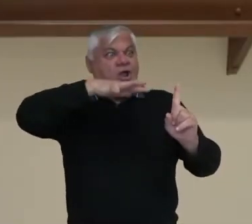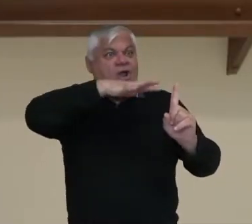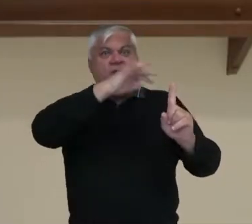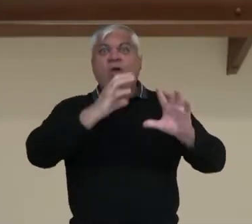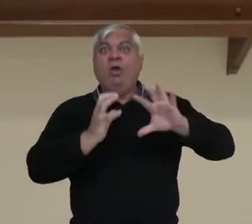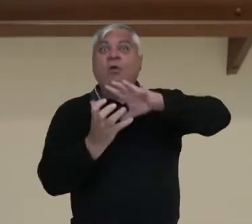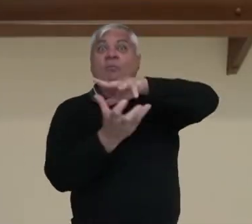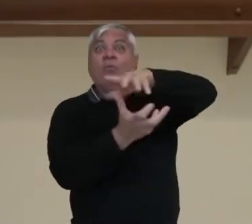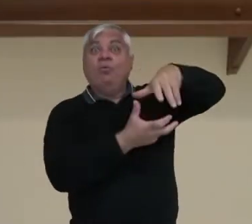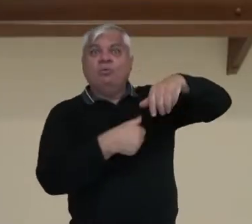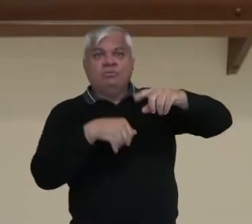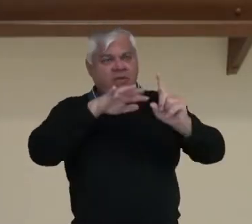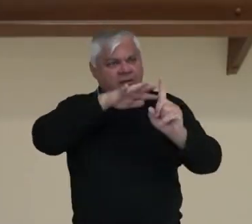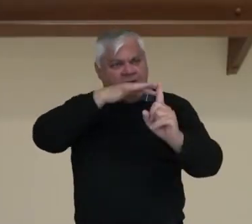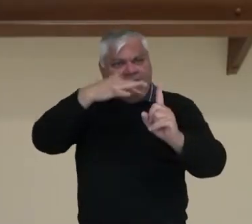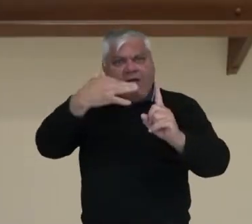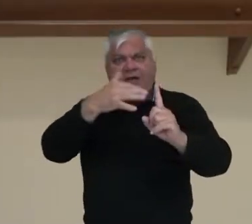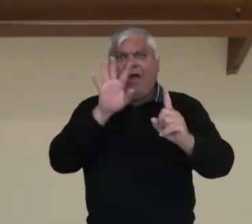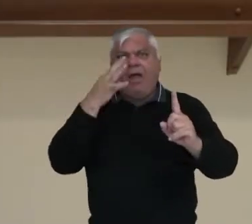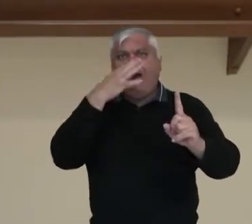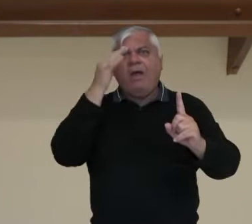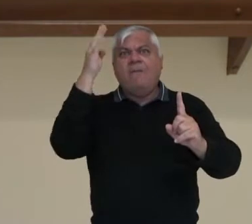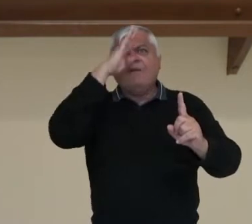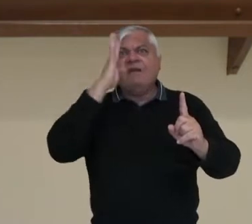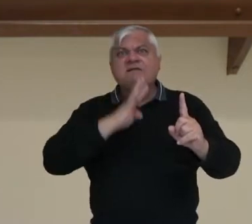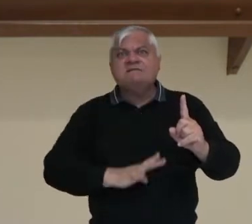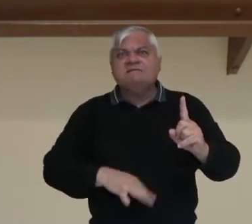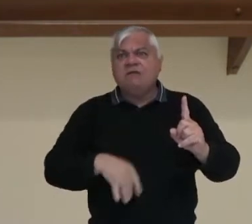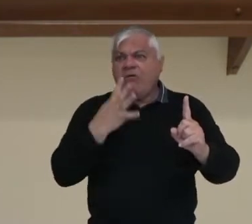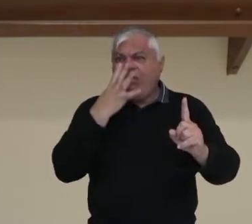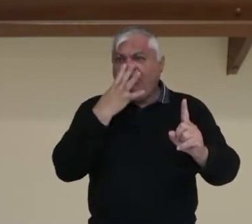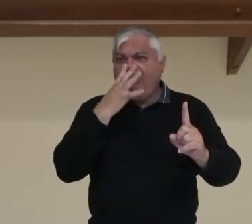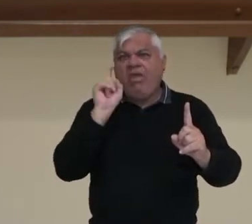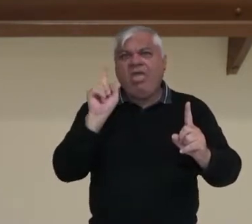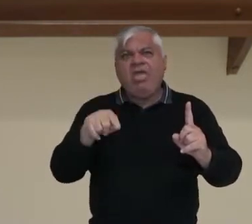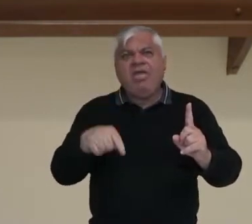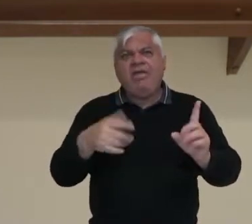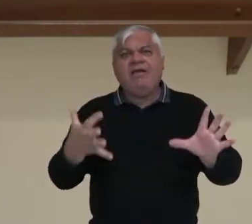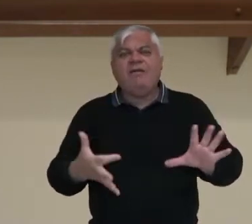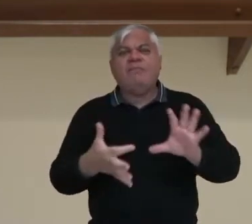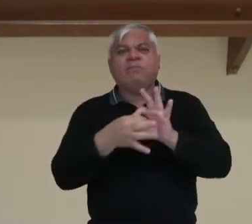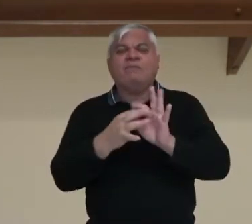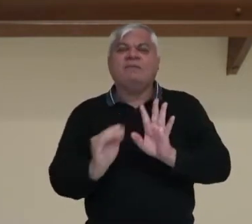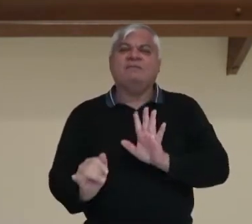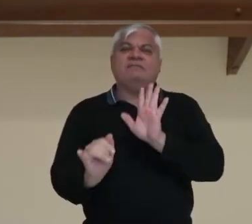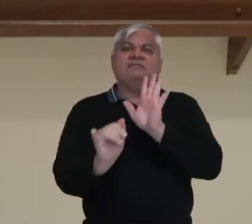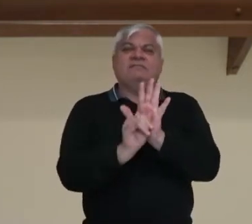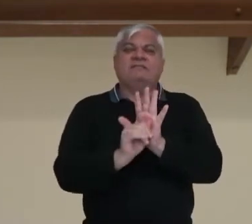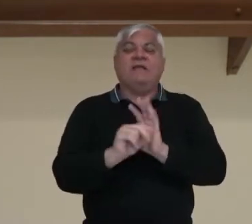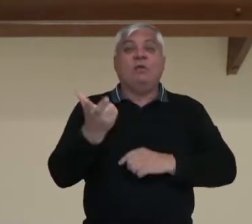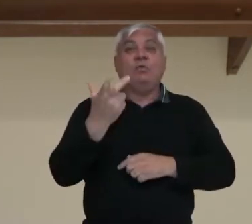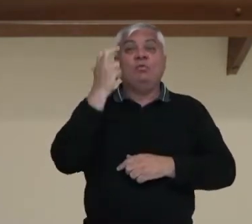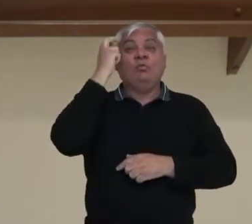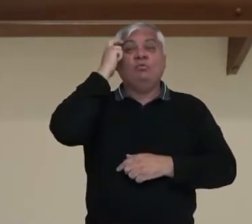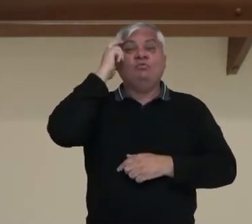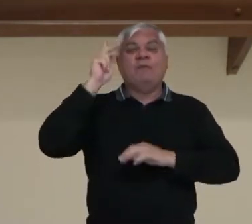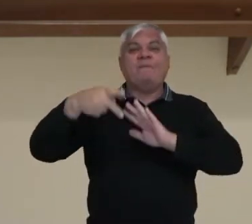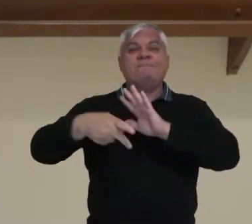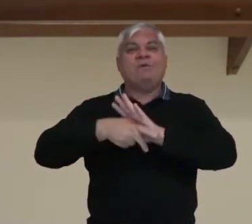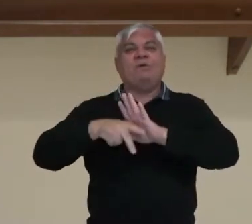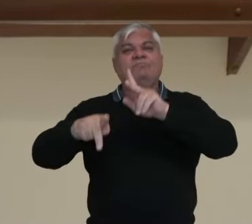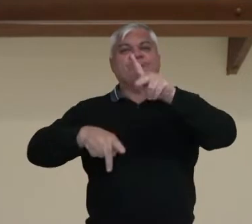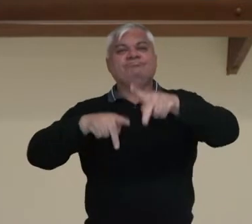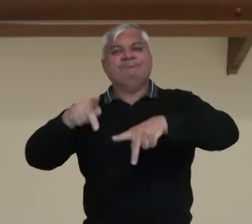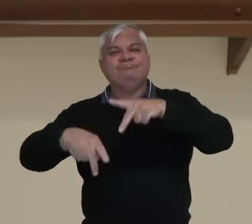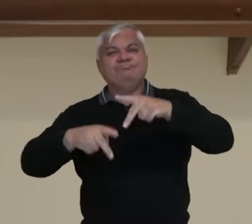indivíduos lá fora, quando vissem o Brasil, eles tivessem, então, essa conexão com essa cultura popular, esse enredo